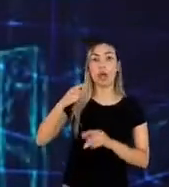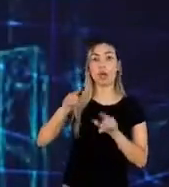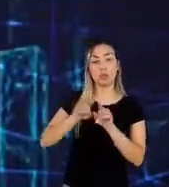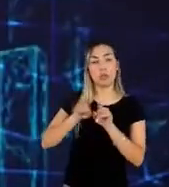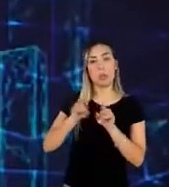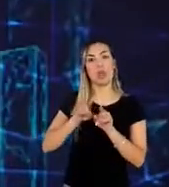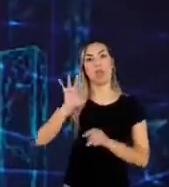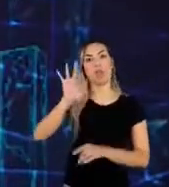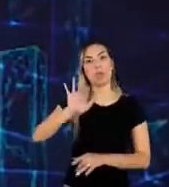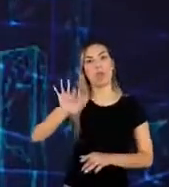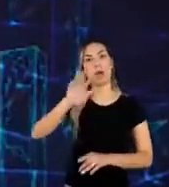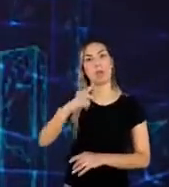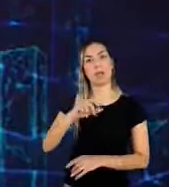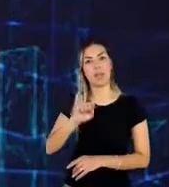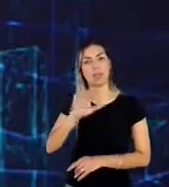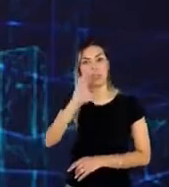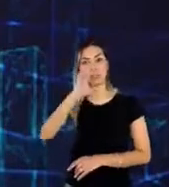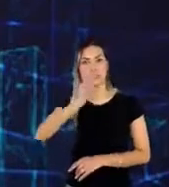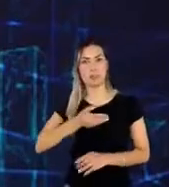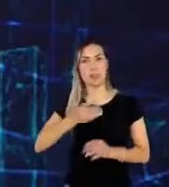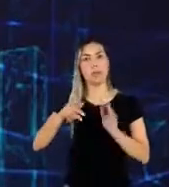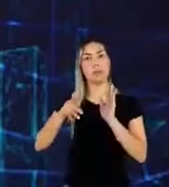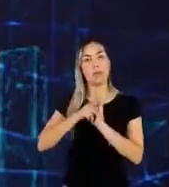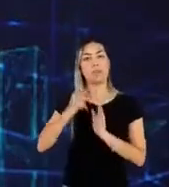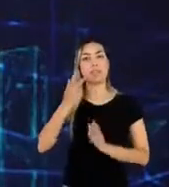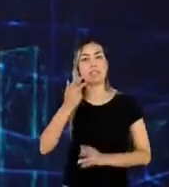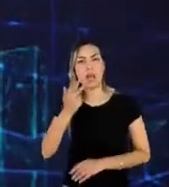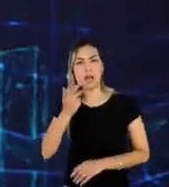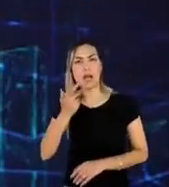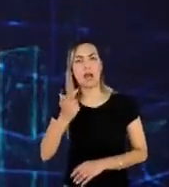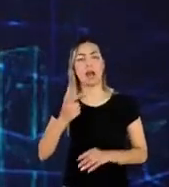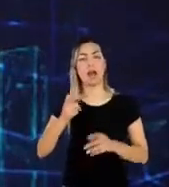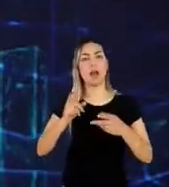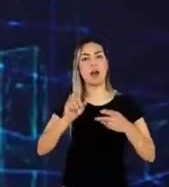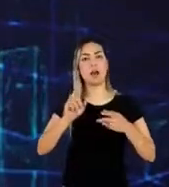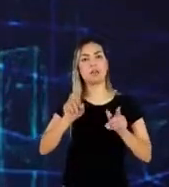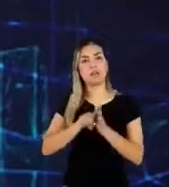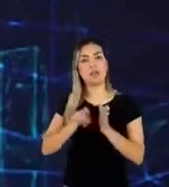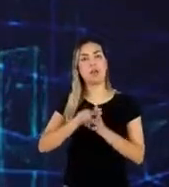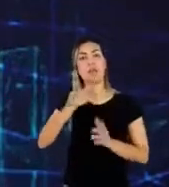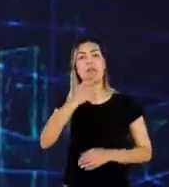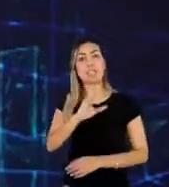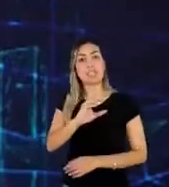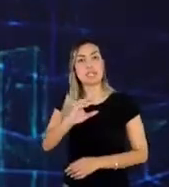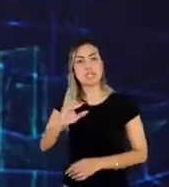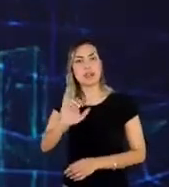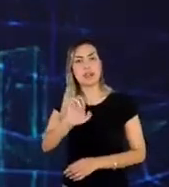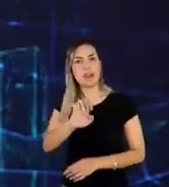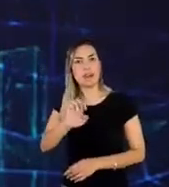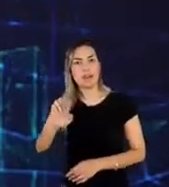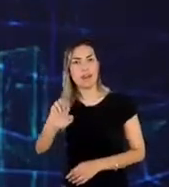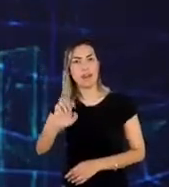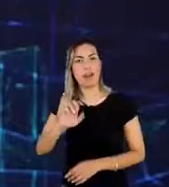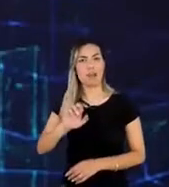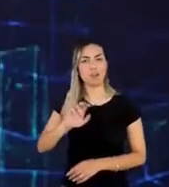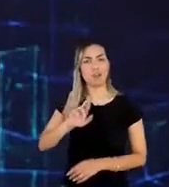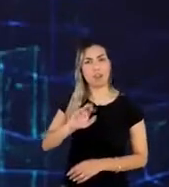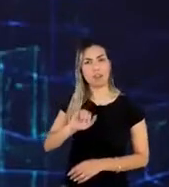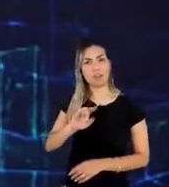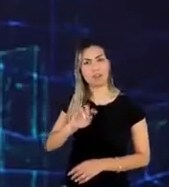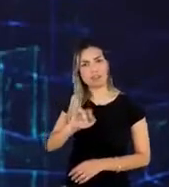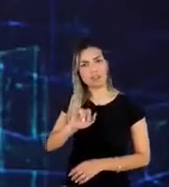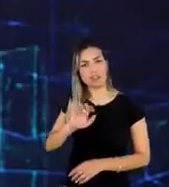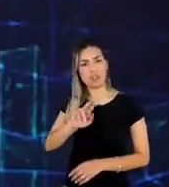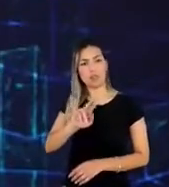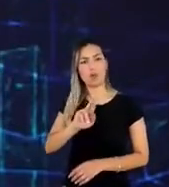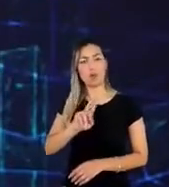Ceará, Danilo Forte, o presidente do Conselho de Administração da CCEE, Rui Altieri, a chefe da Assessoria